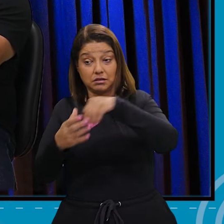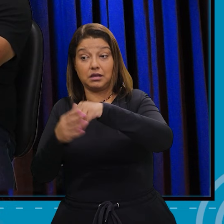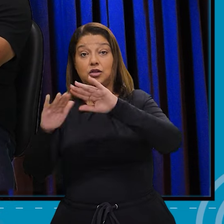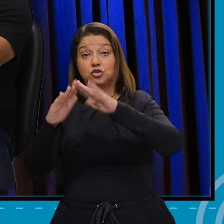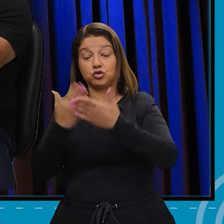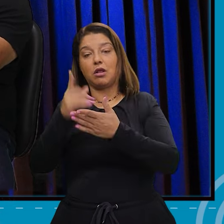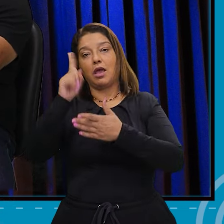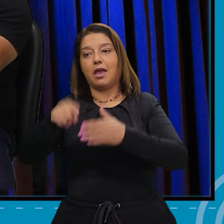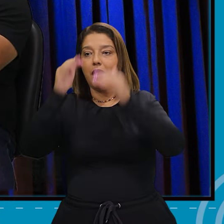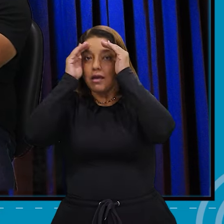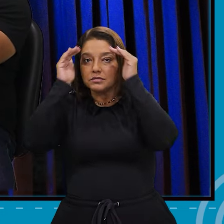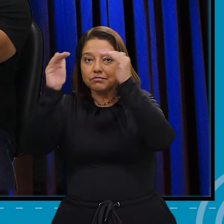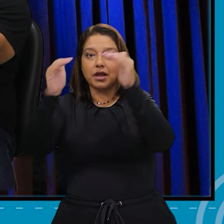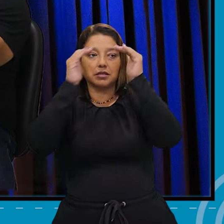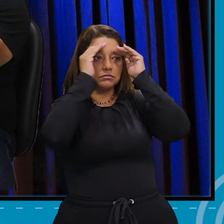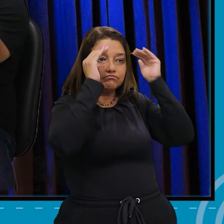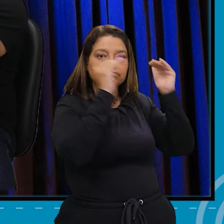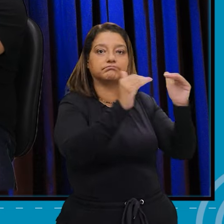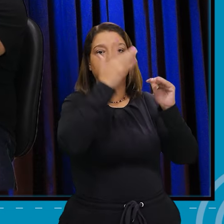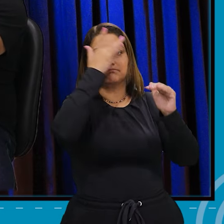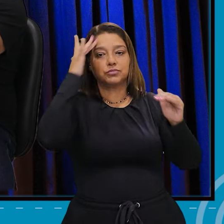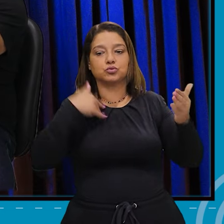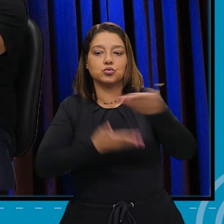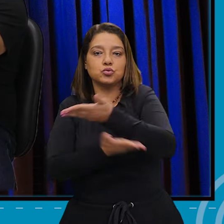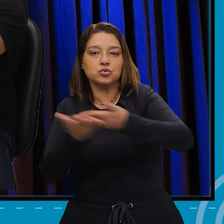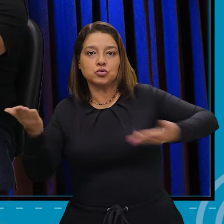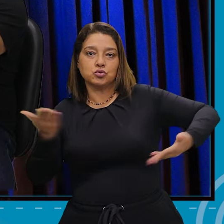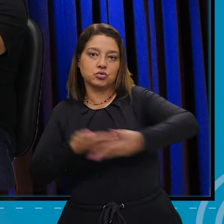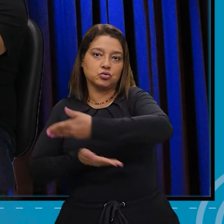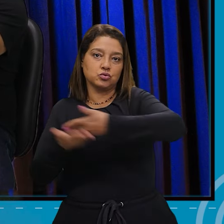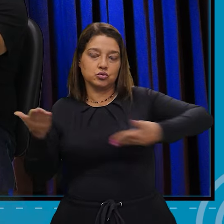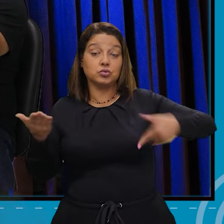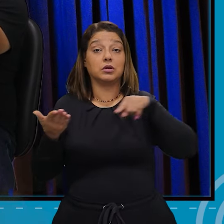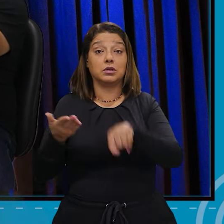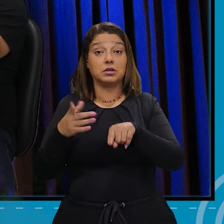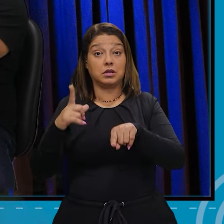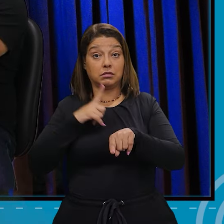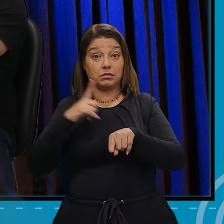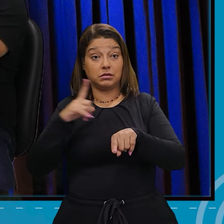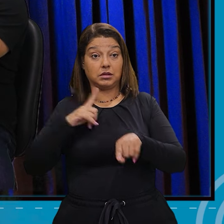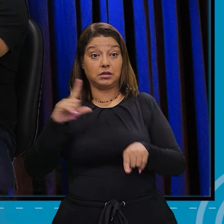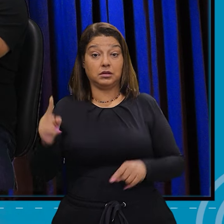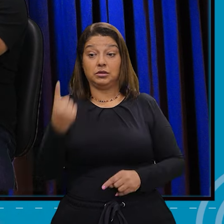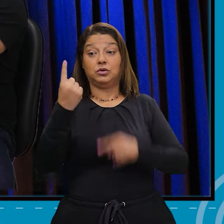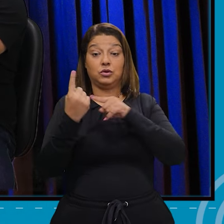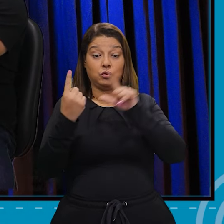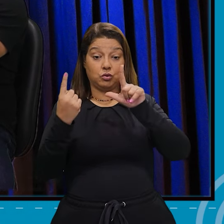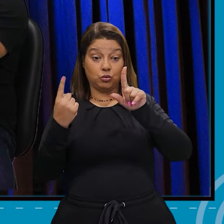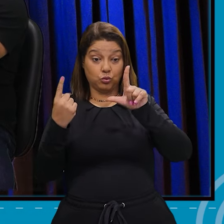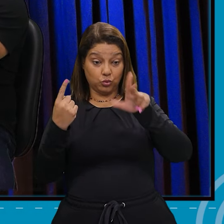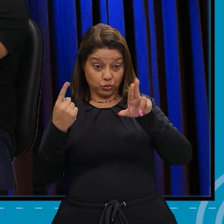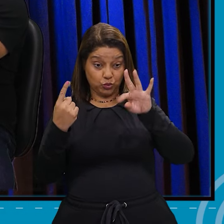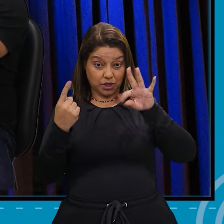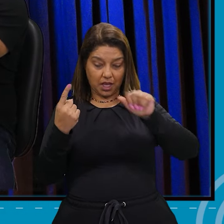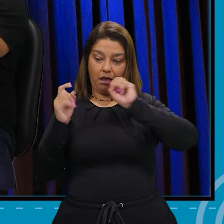esteja estabelecido na escola, é o respeito ao outro, né? Um espaço específico para que haja